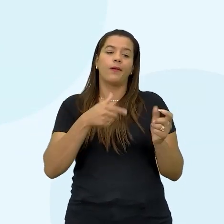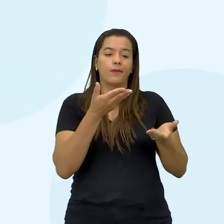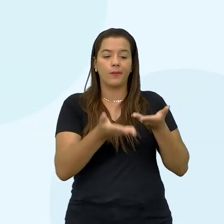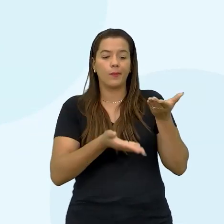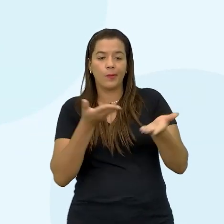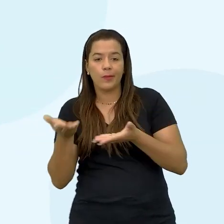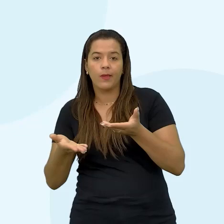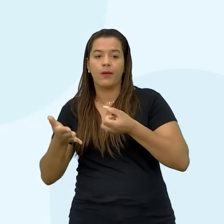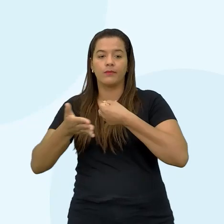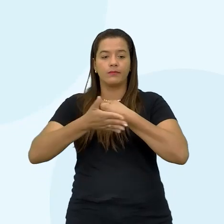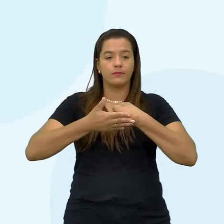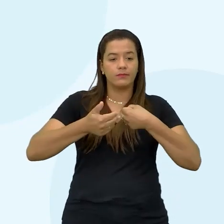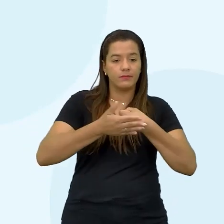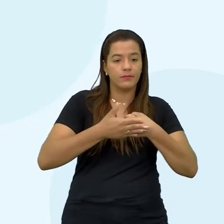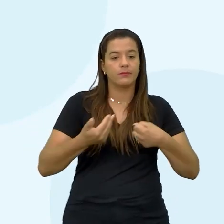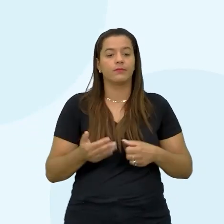algo.